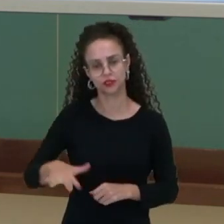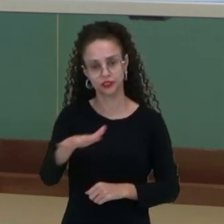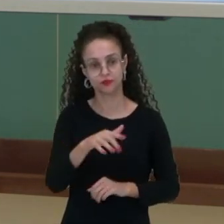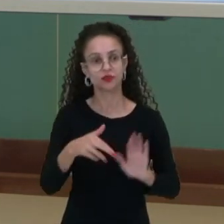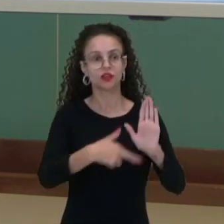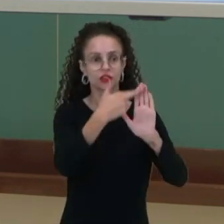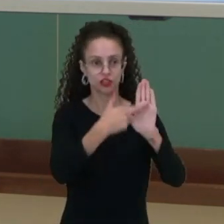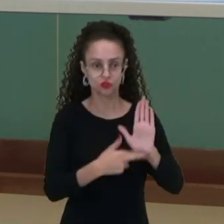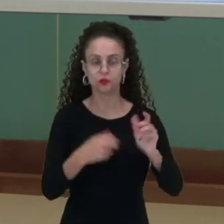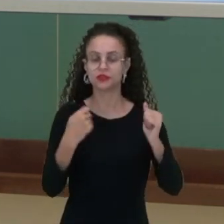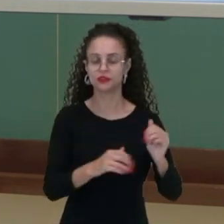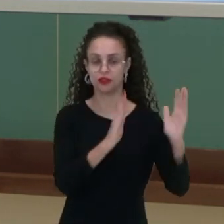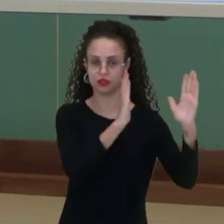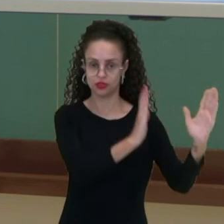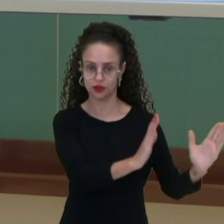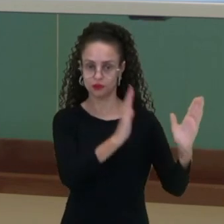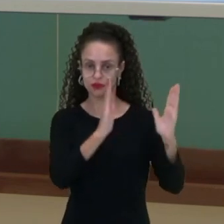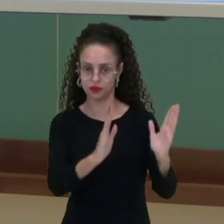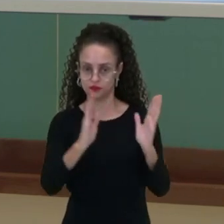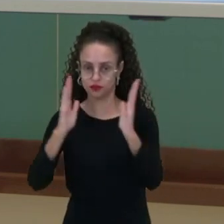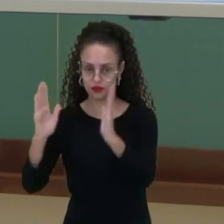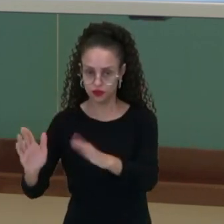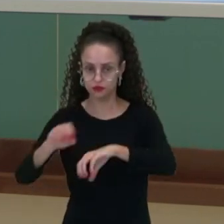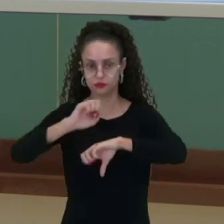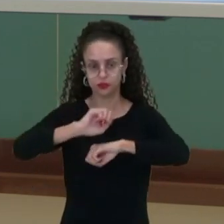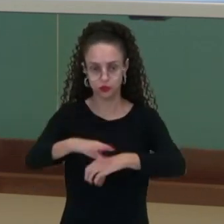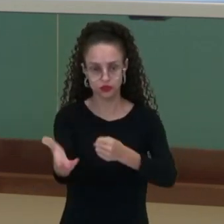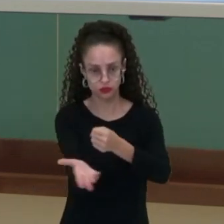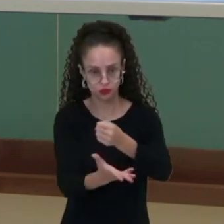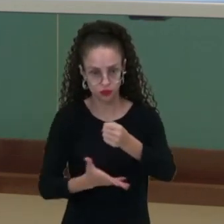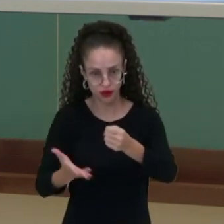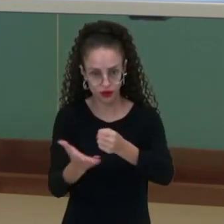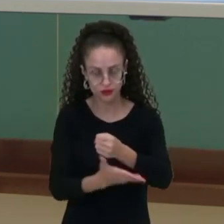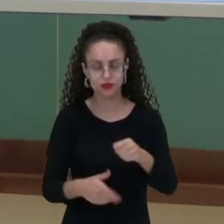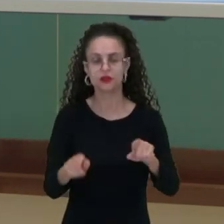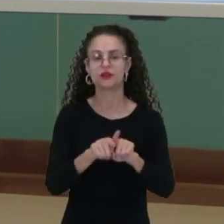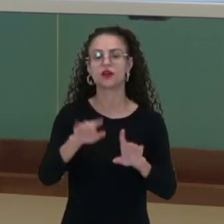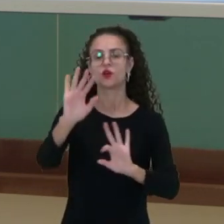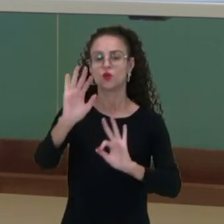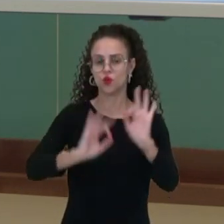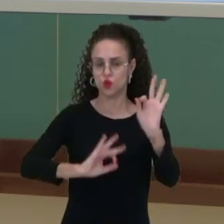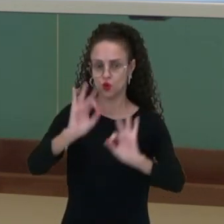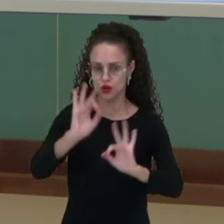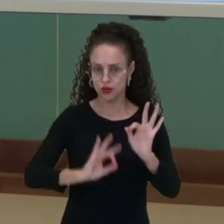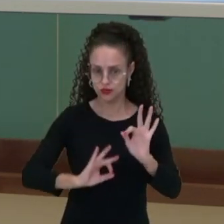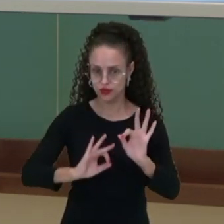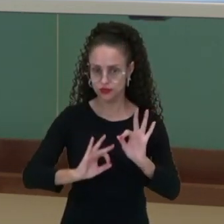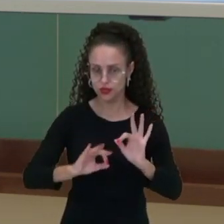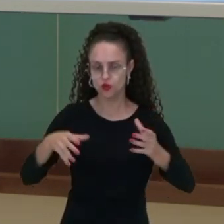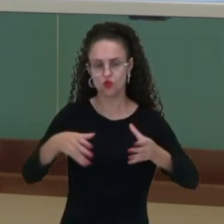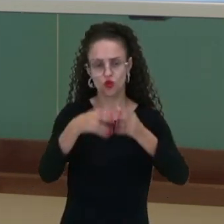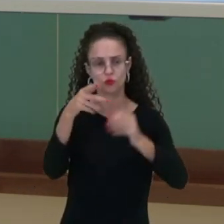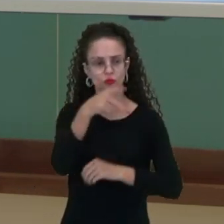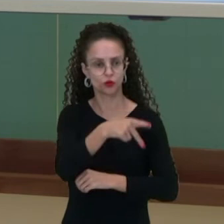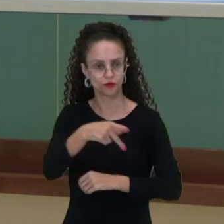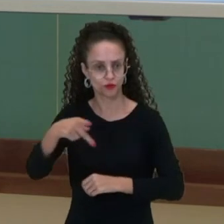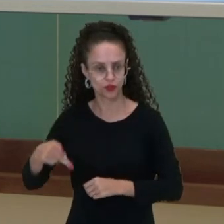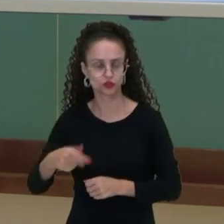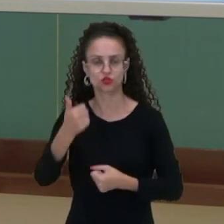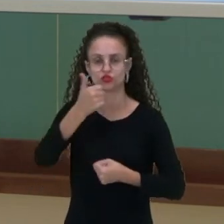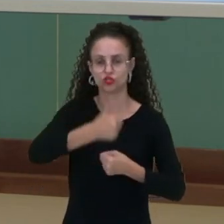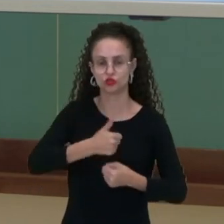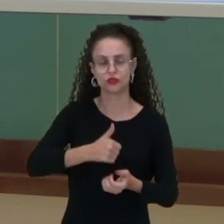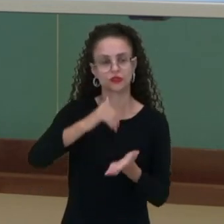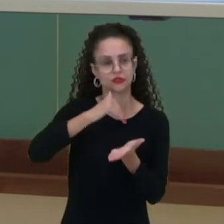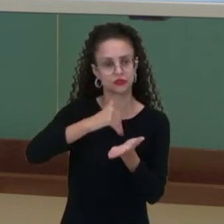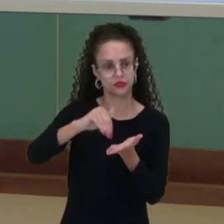ter as etapas da educação básica oferecida, a organização da escola, a direção, corpo docente discente,